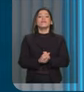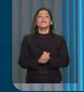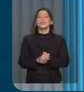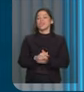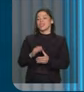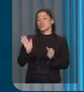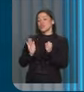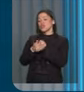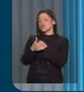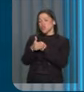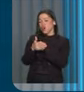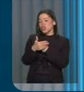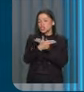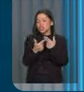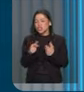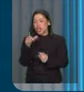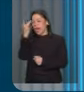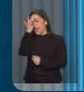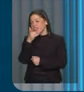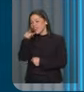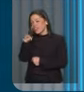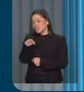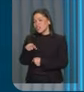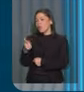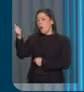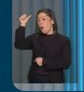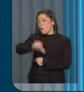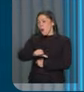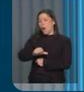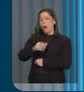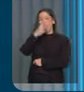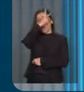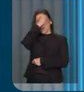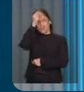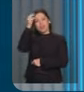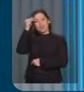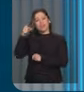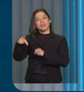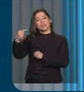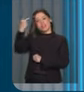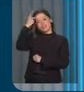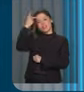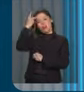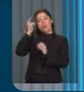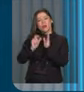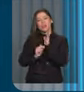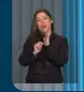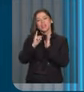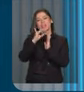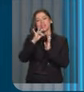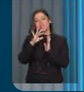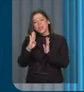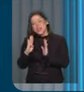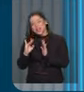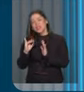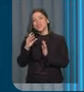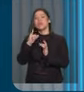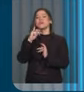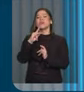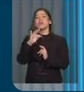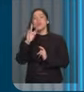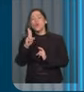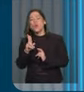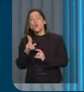Haddad é você você esconde que você foi o pior prefeito da história dessa cidade que você aumentou e TBI que você aumentou o IPTU